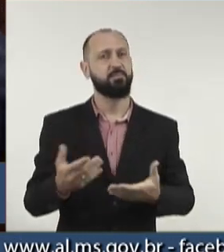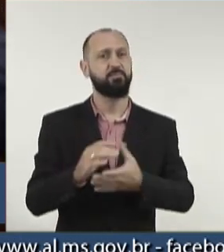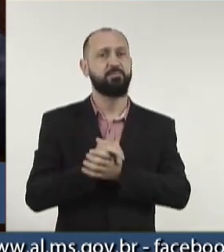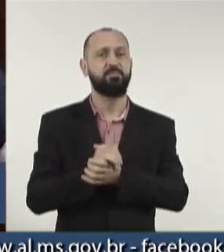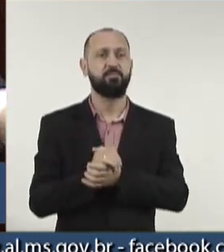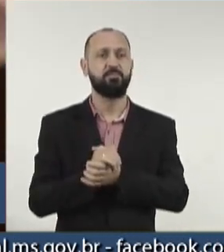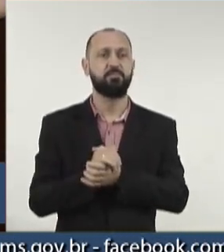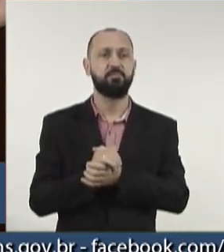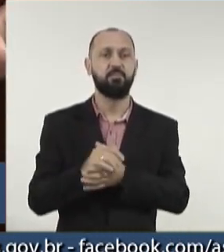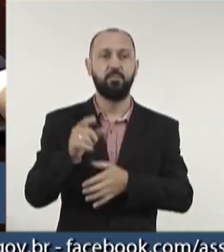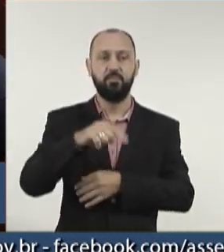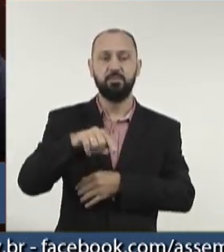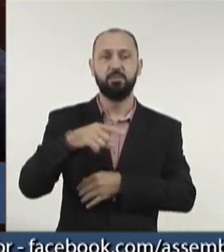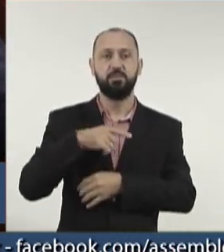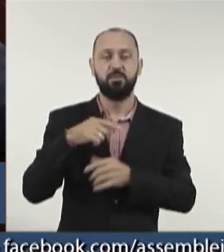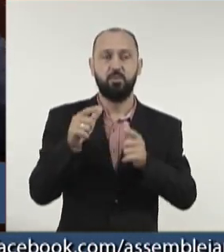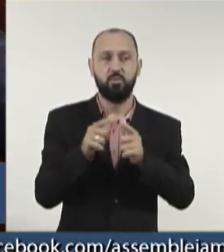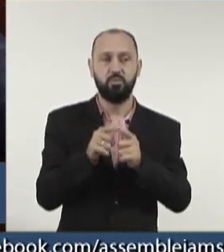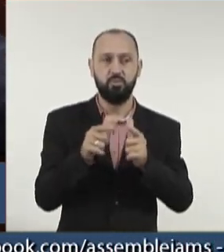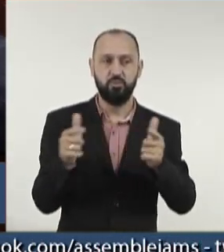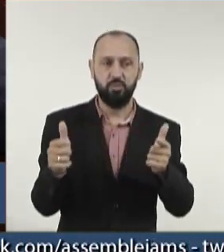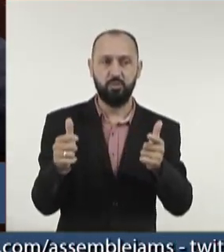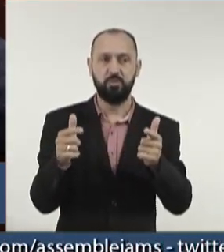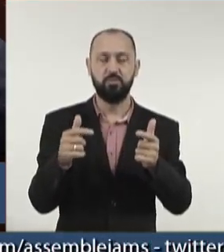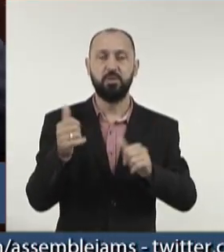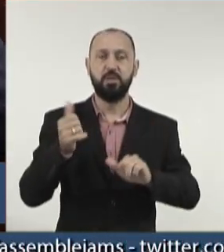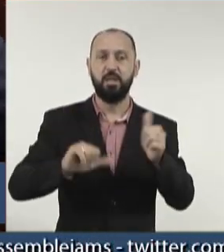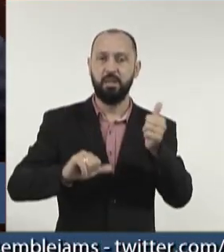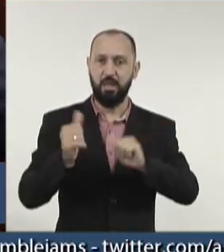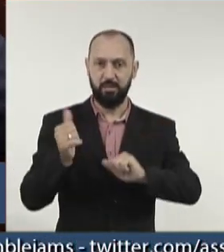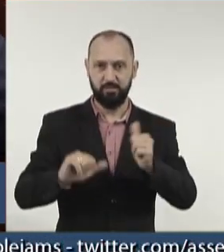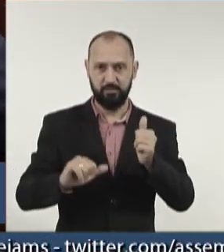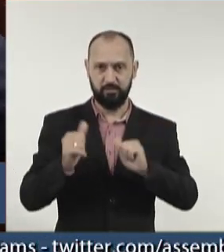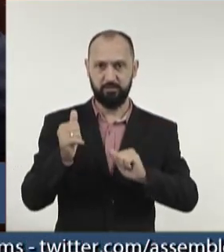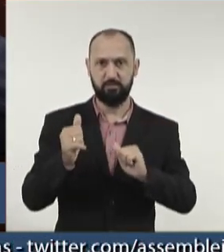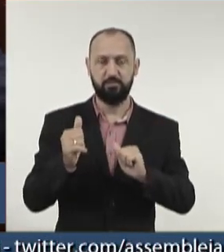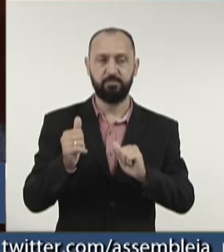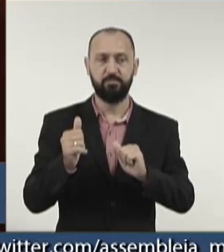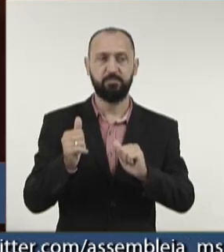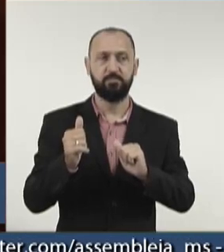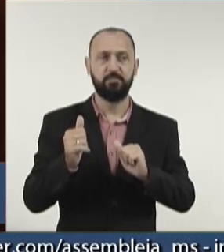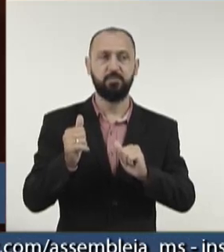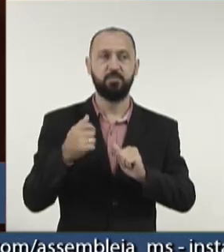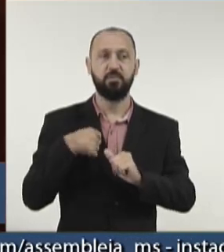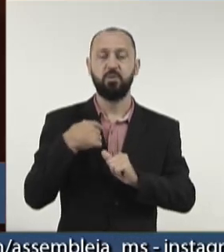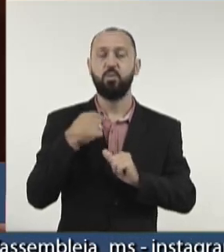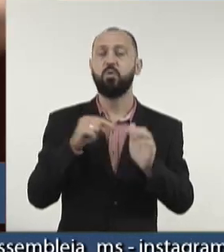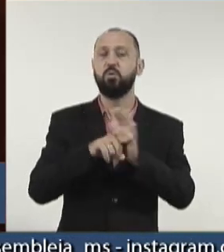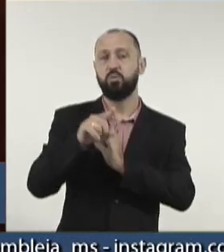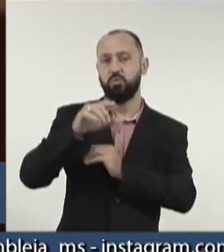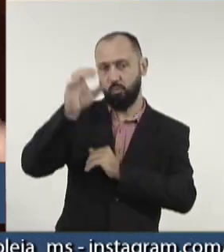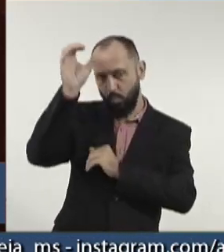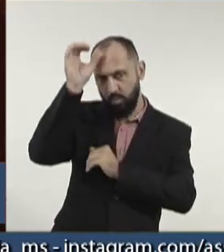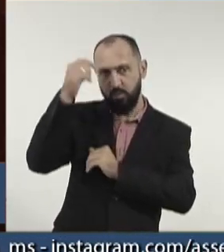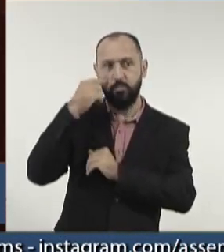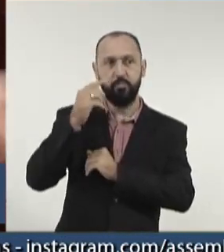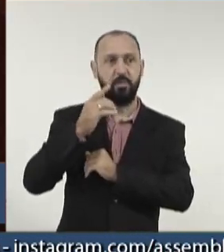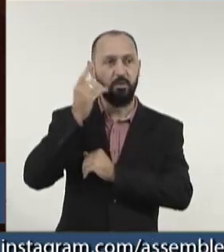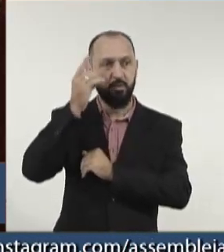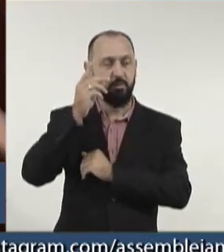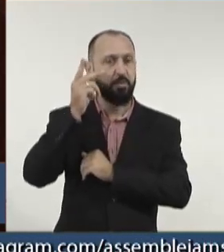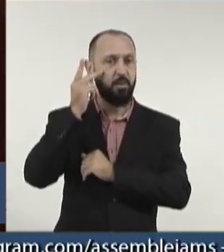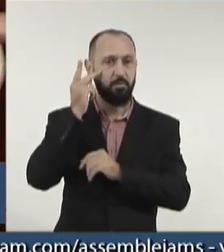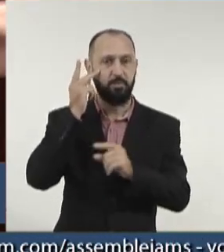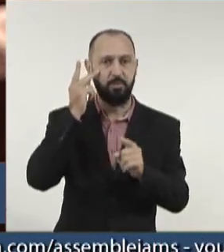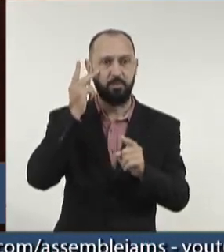Que vocês tenham sorte na análise e não desconfiando de vossas excelências, deputado Pedro Kemp, vossa excelência